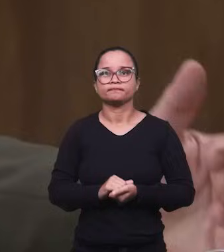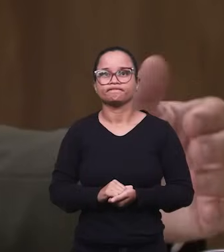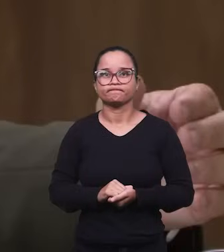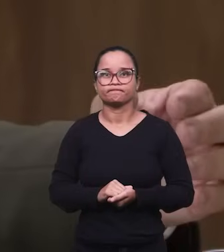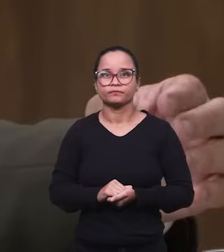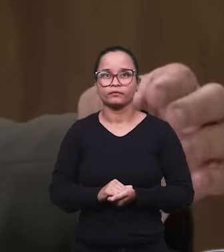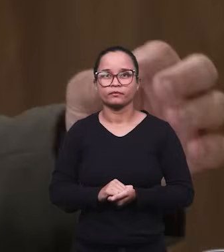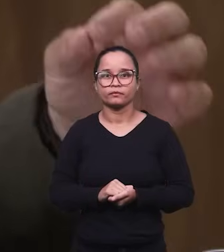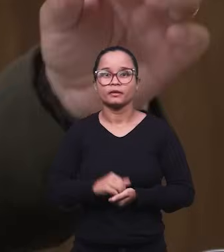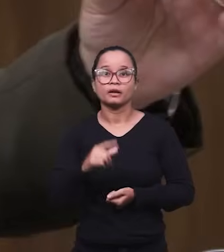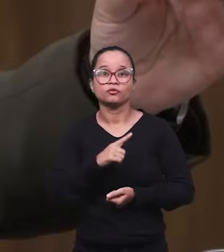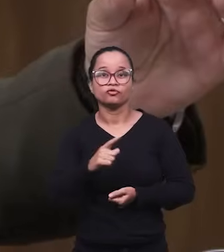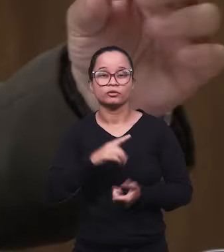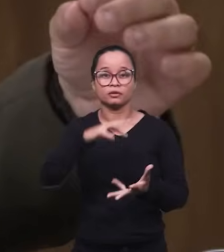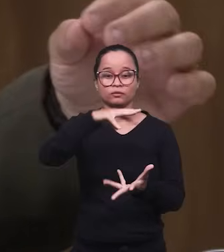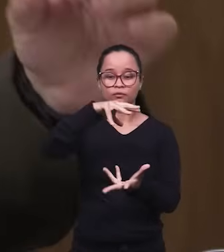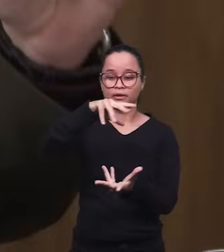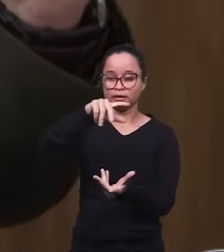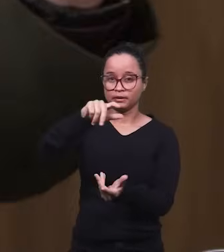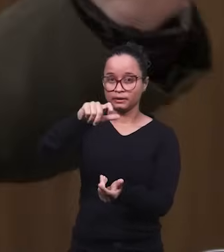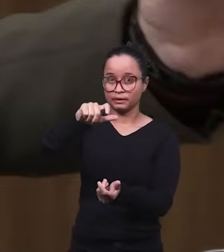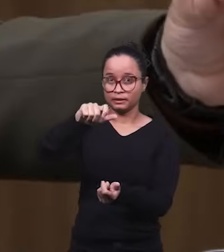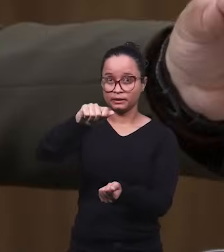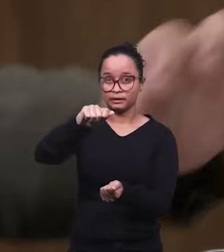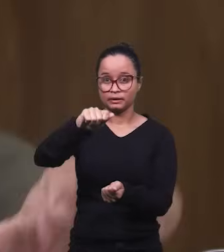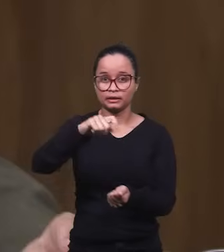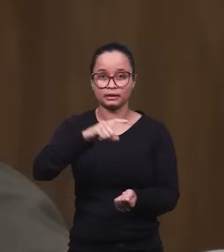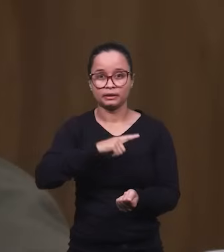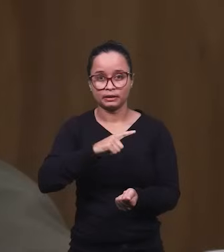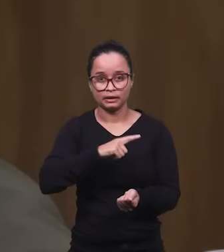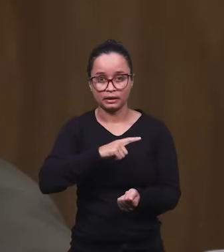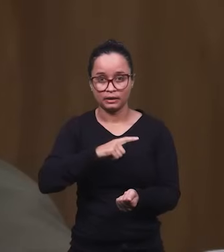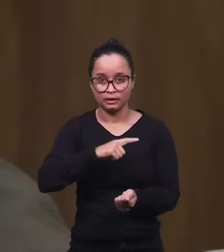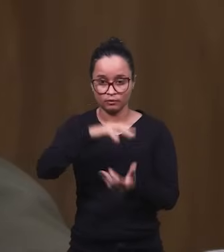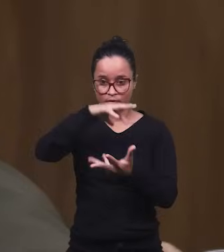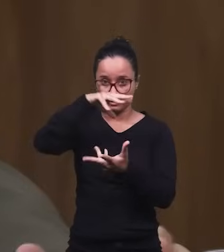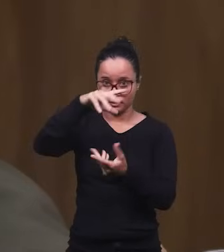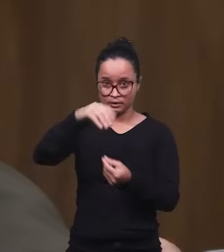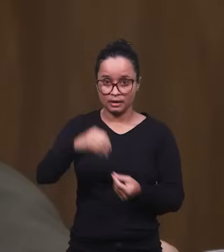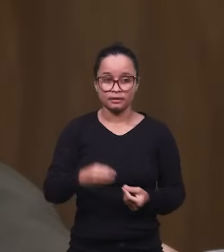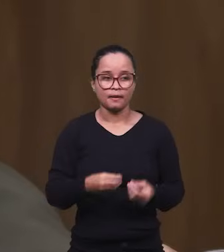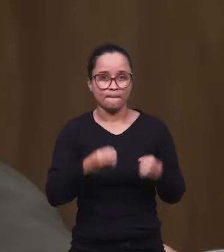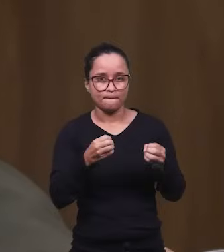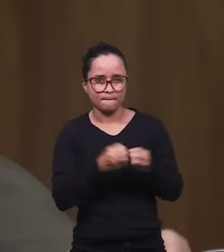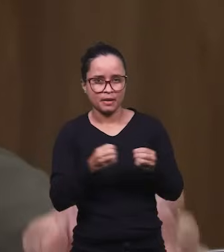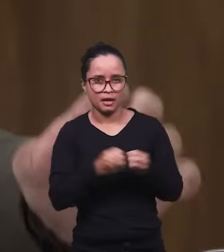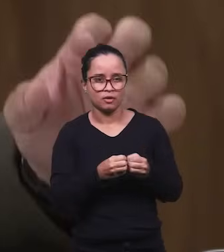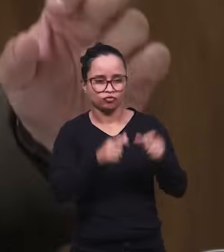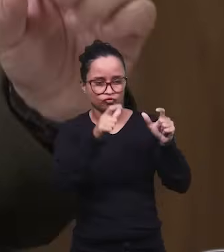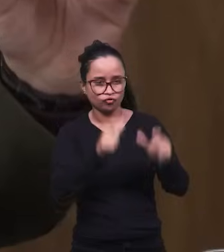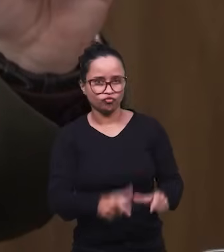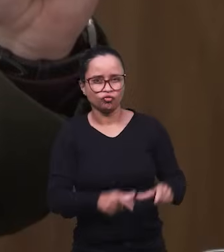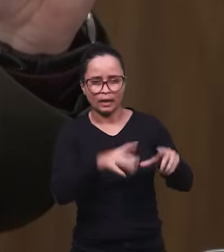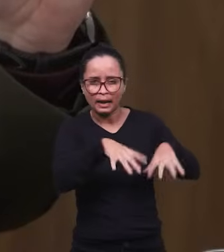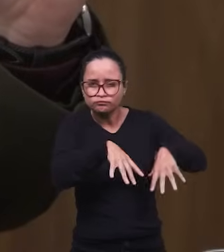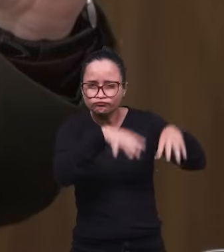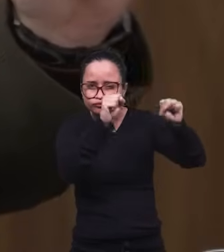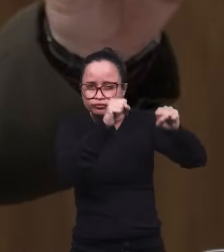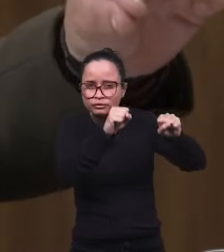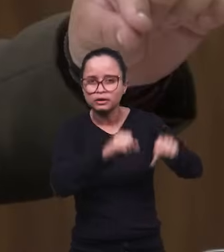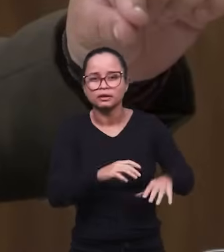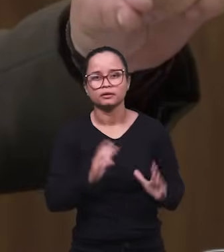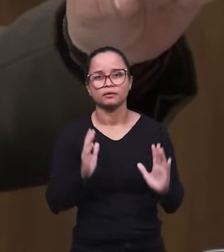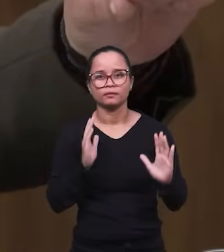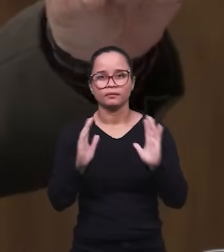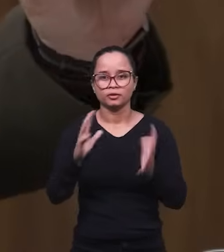né? Onde tem um planeta supostamente perto de um buraco negro, muito supermassivo, né? Uhum. E ali o